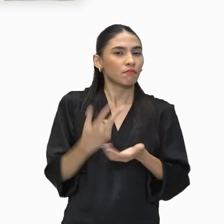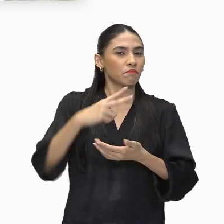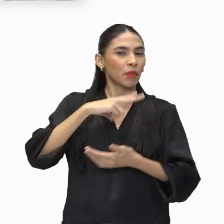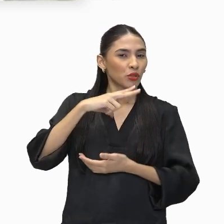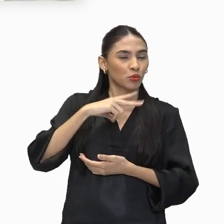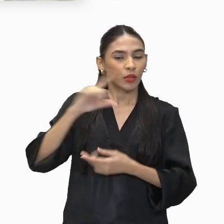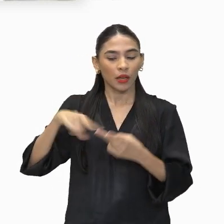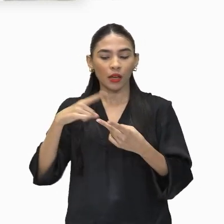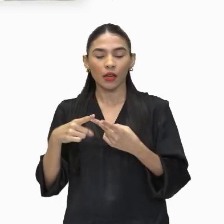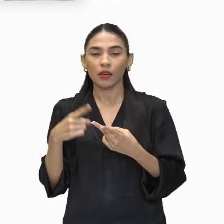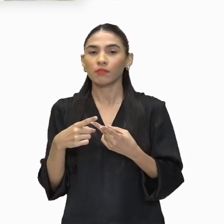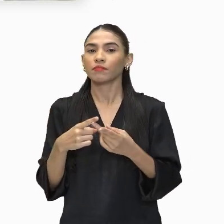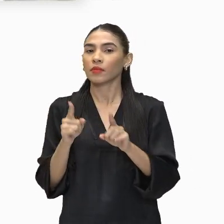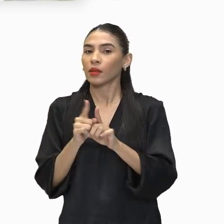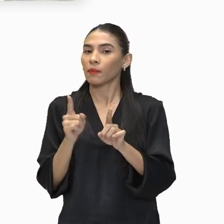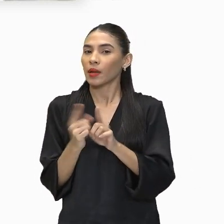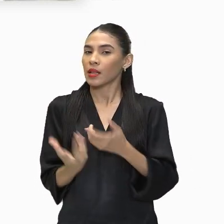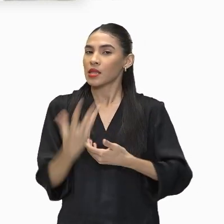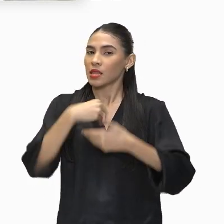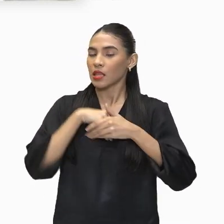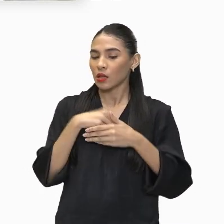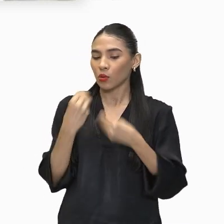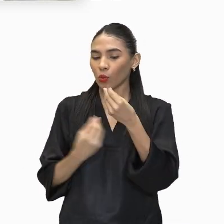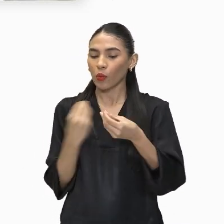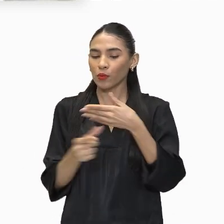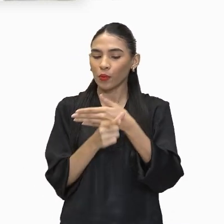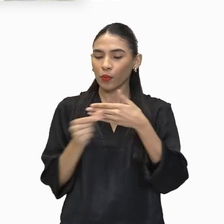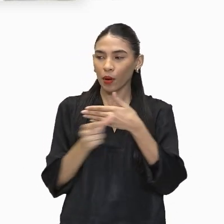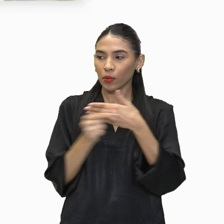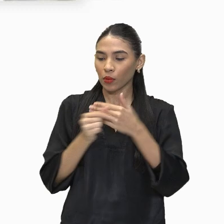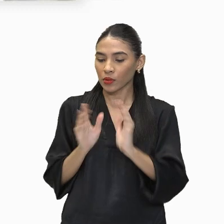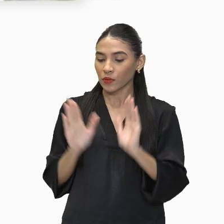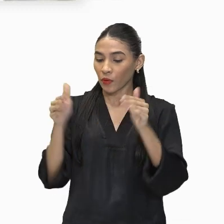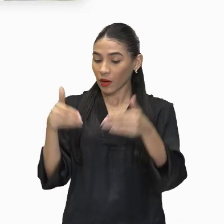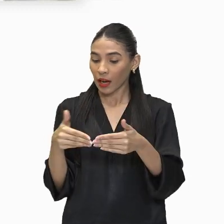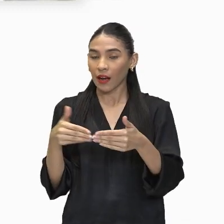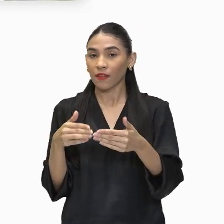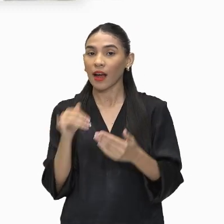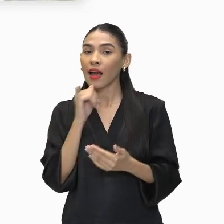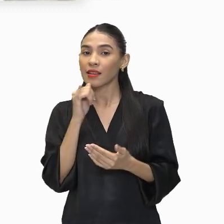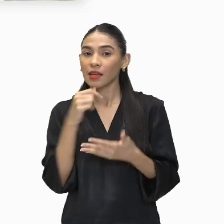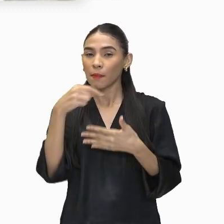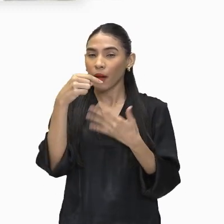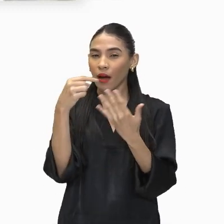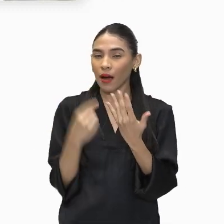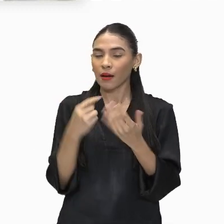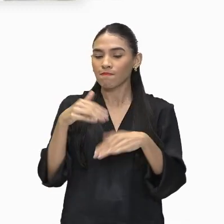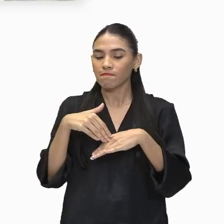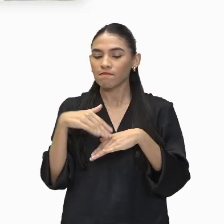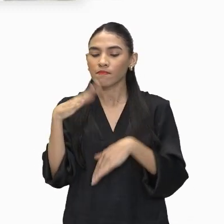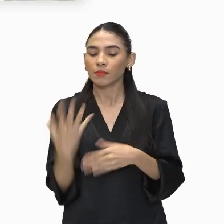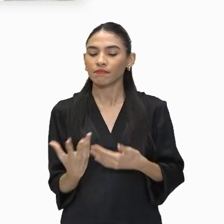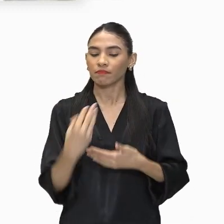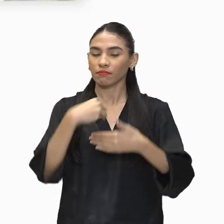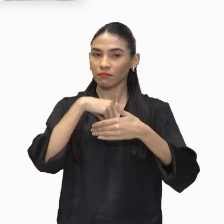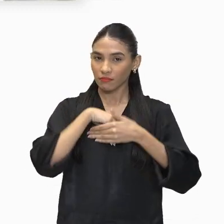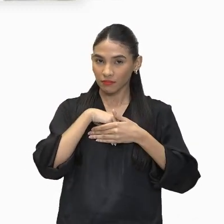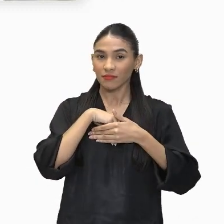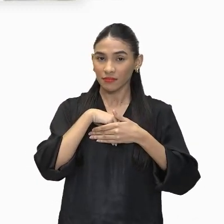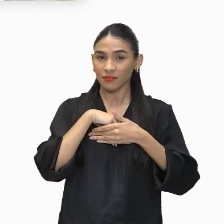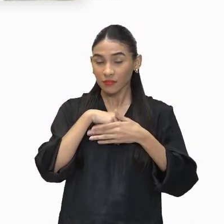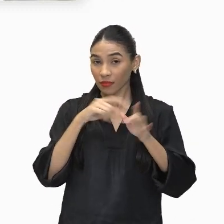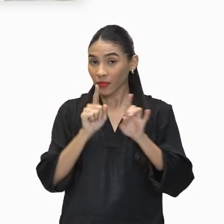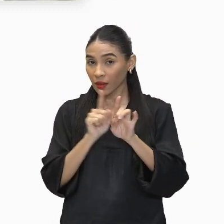os autores desse período faziam, olhando para questões mais do interior, questões existenciais